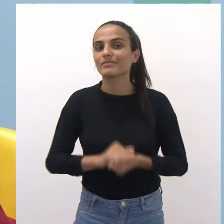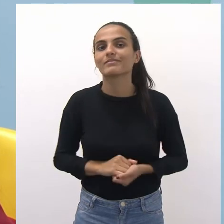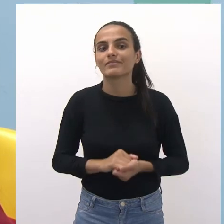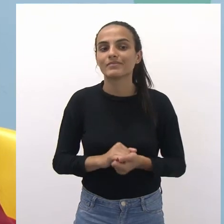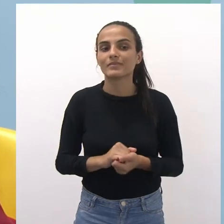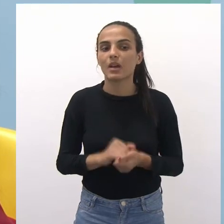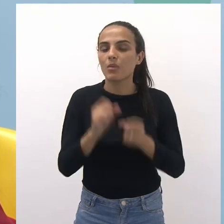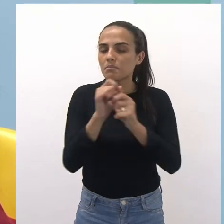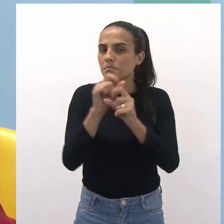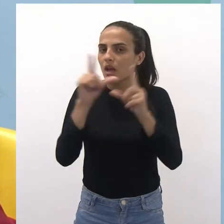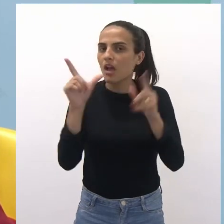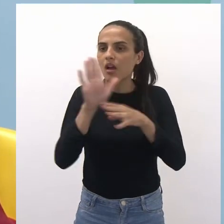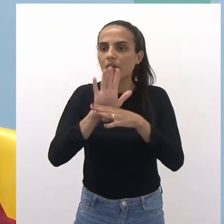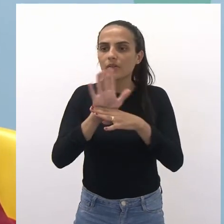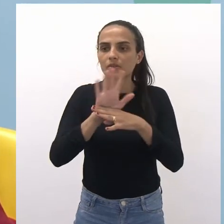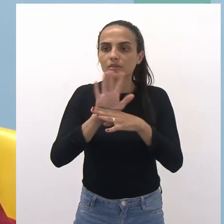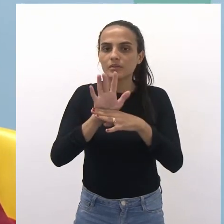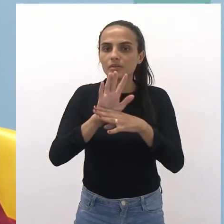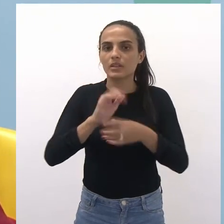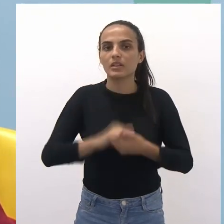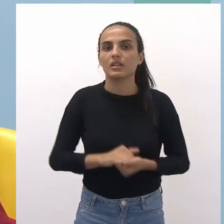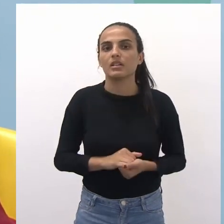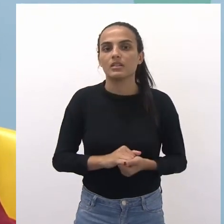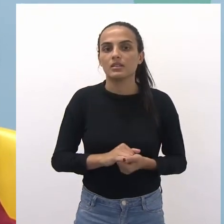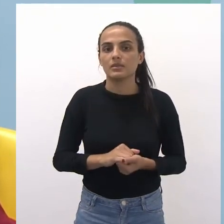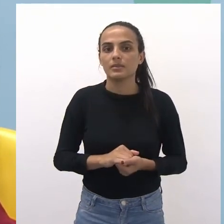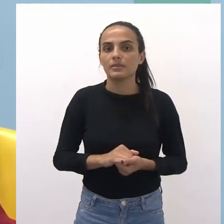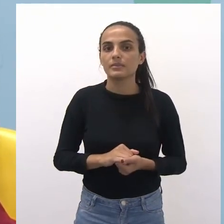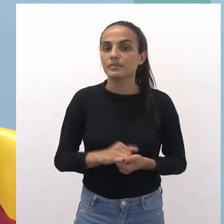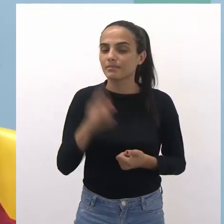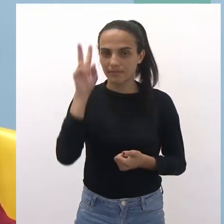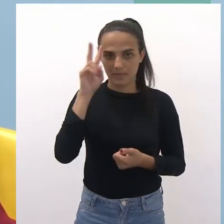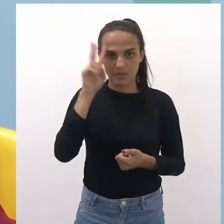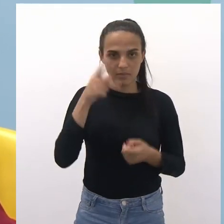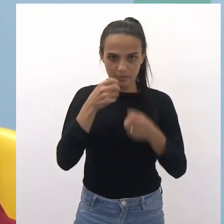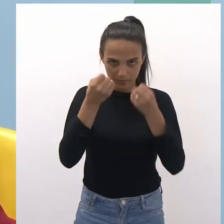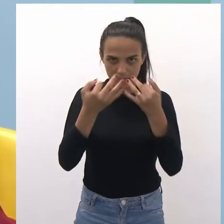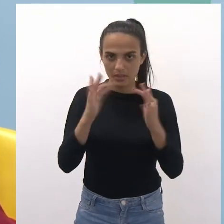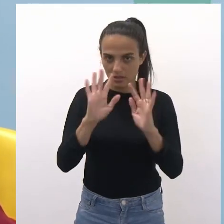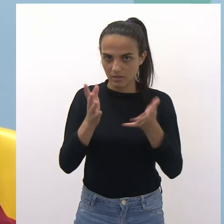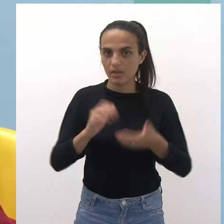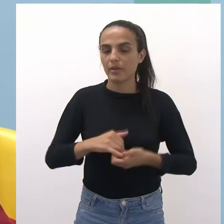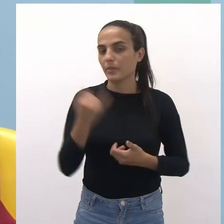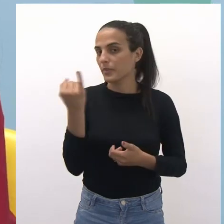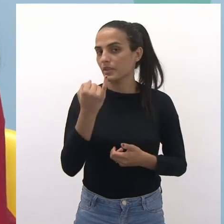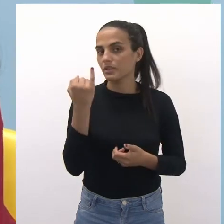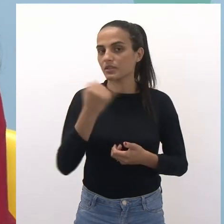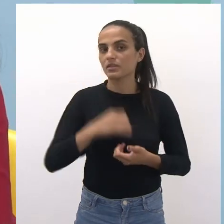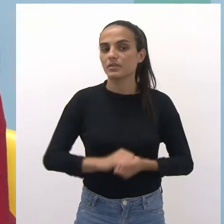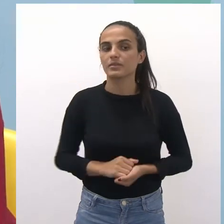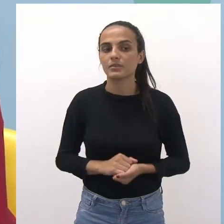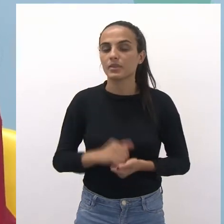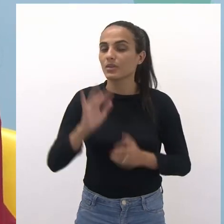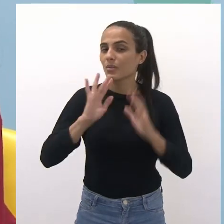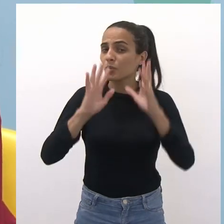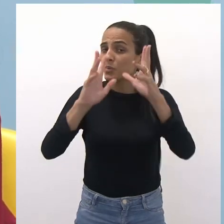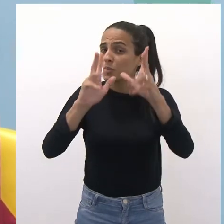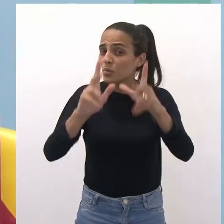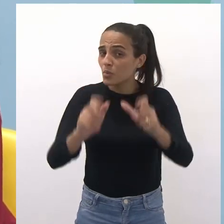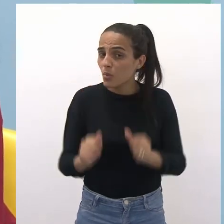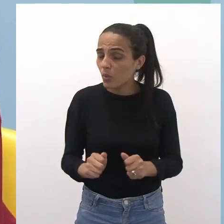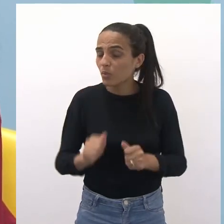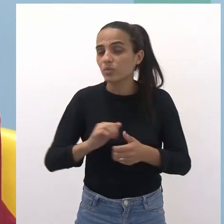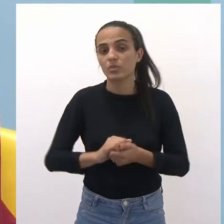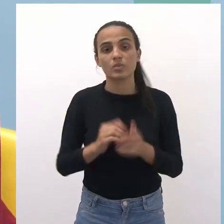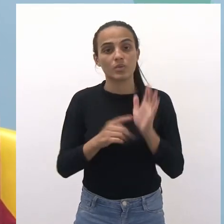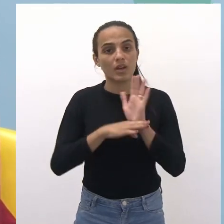aos vídeos, mas em acesso aberto. Lembra que eu falei dessa importância? Então, todos os recursos